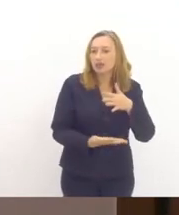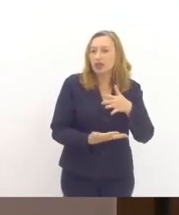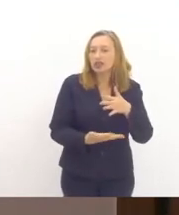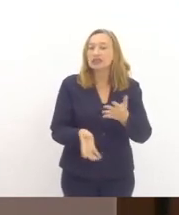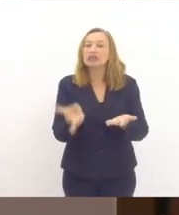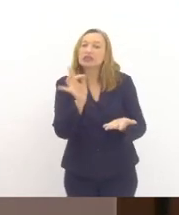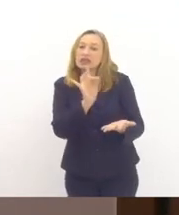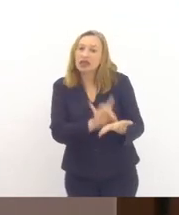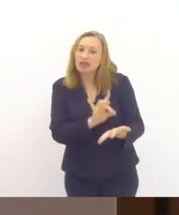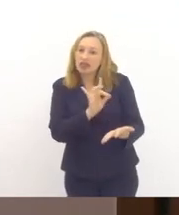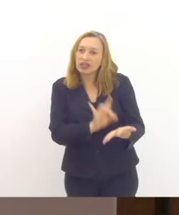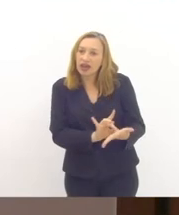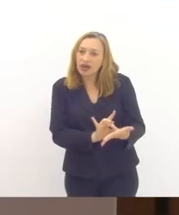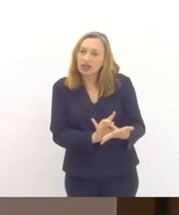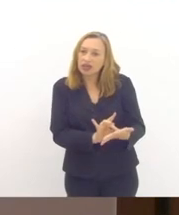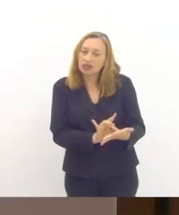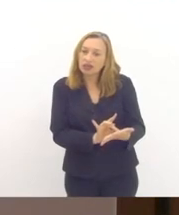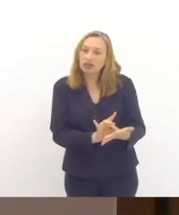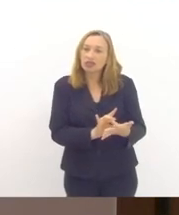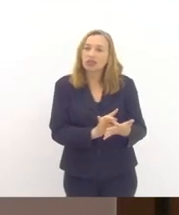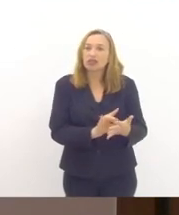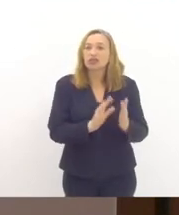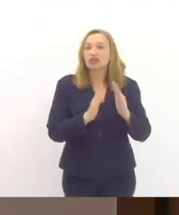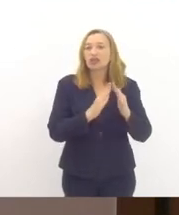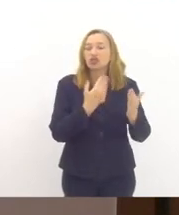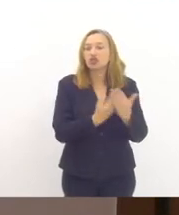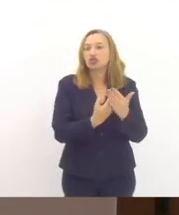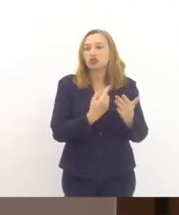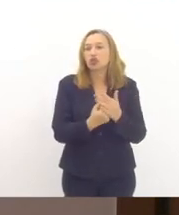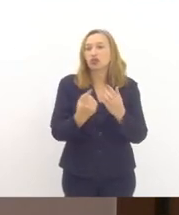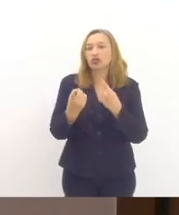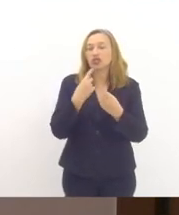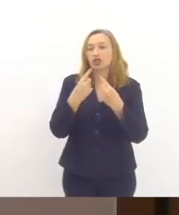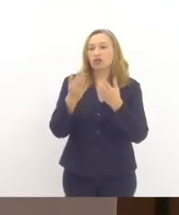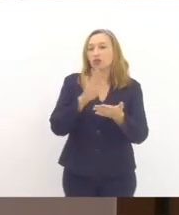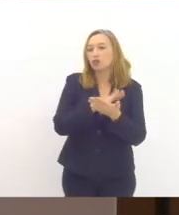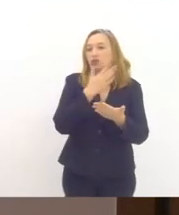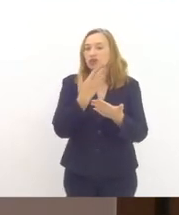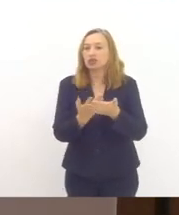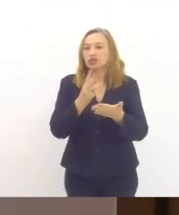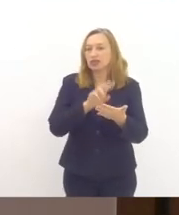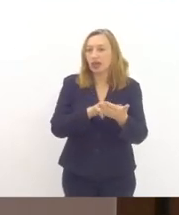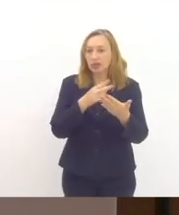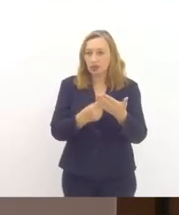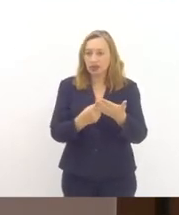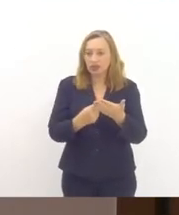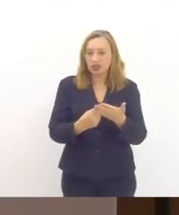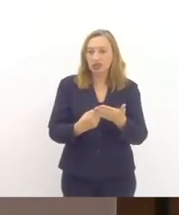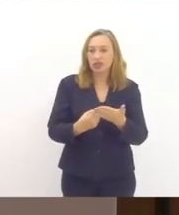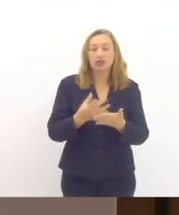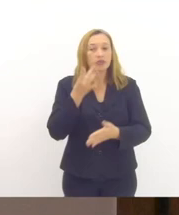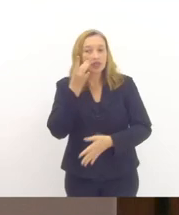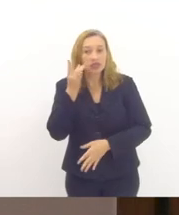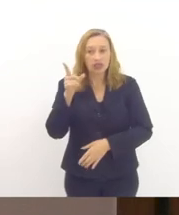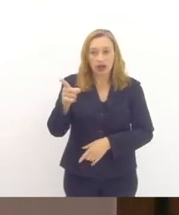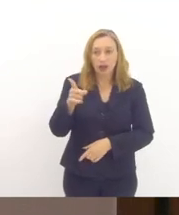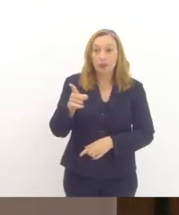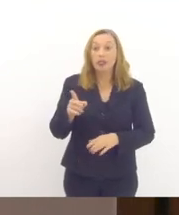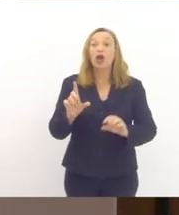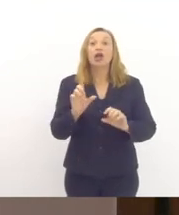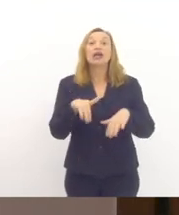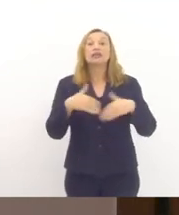na verdade, estão na escola dialogando com os intérpretes que ali estão presentes. Então, o que a